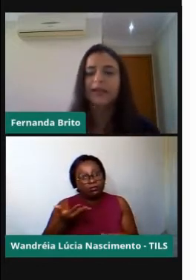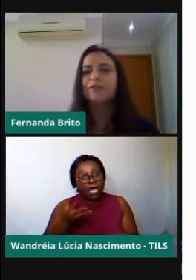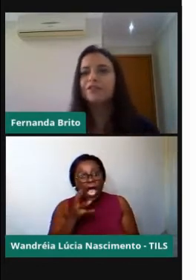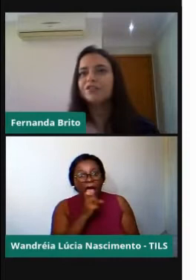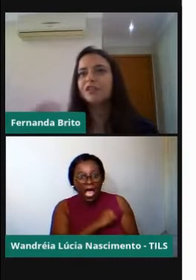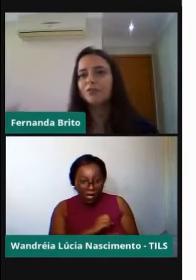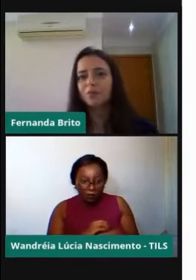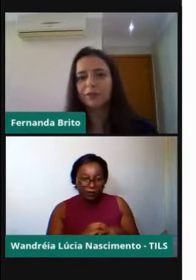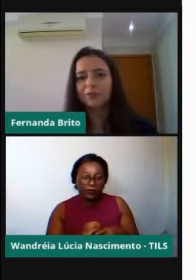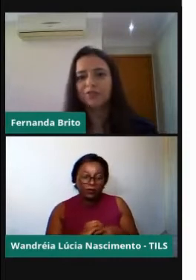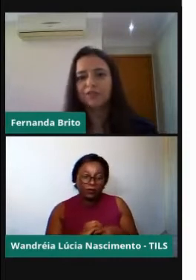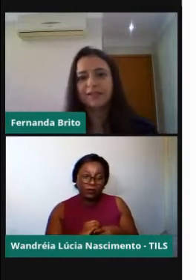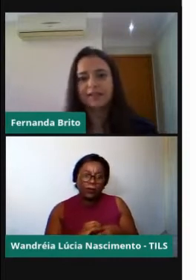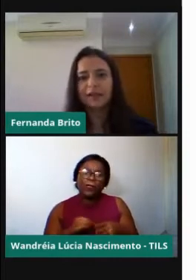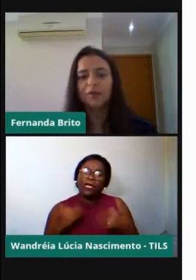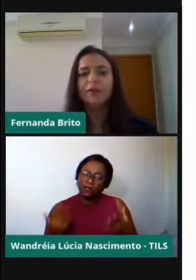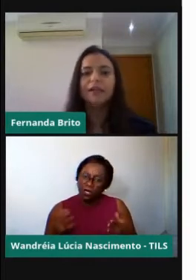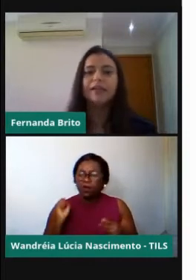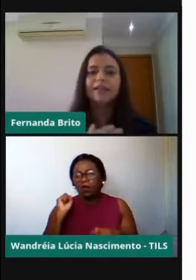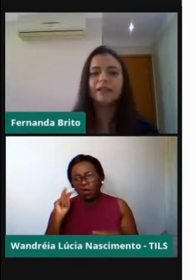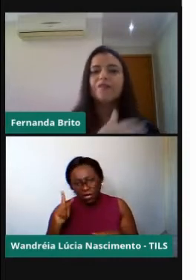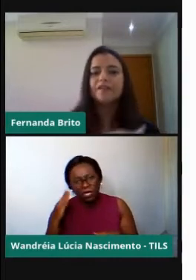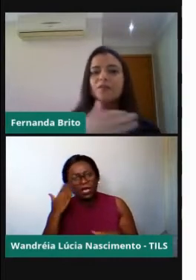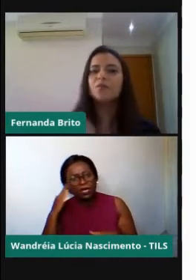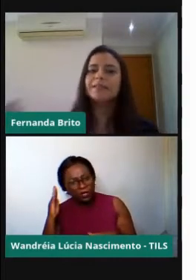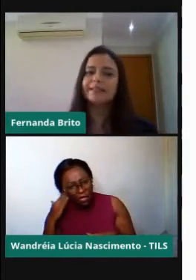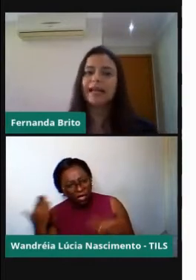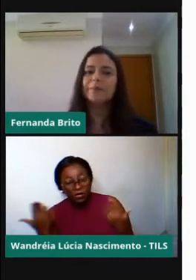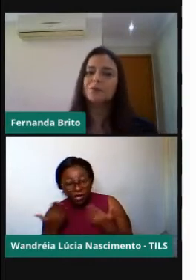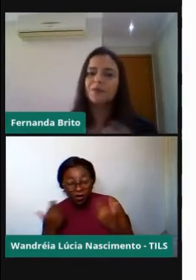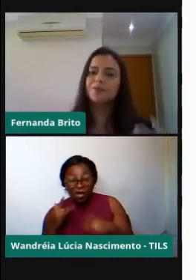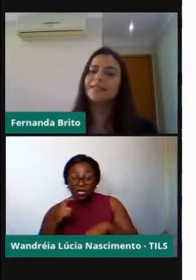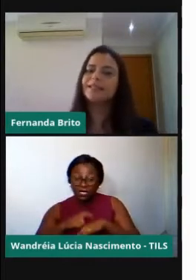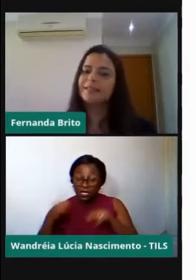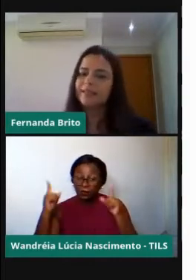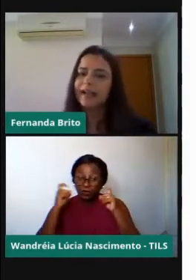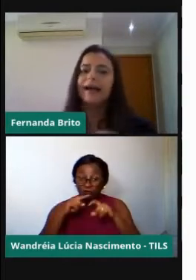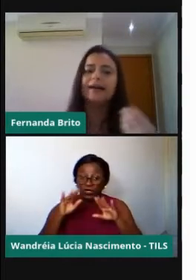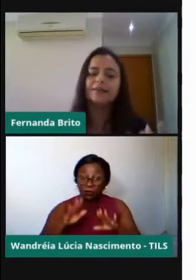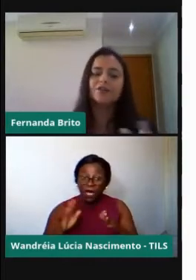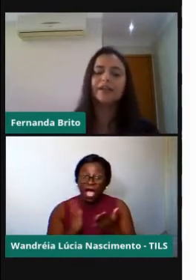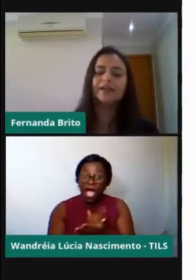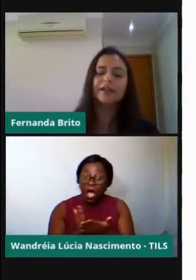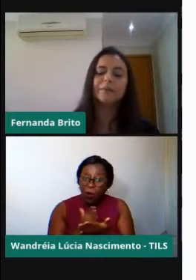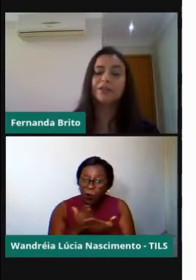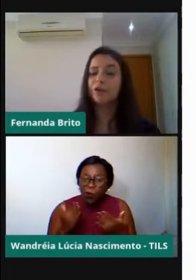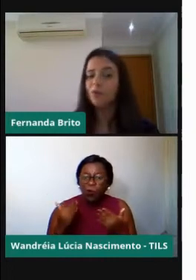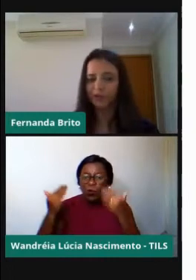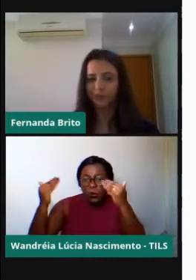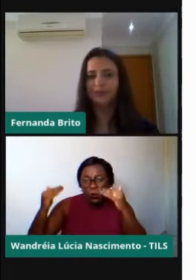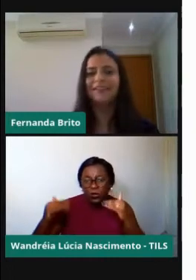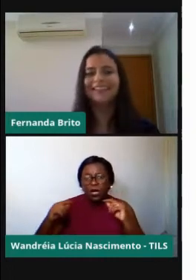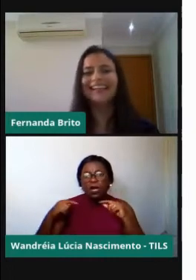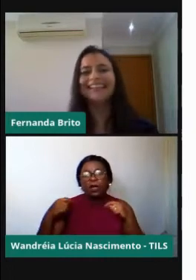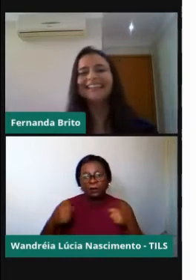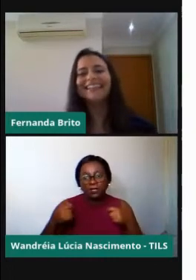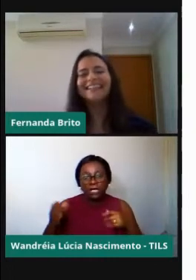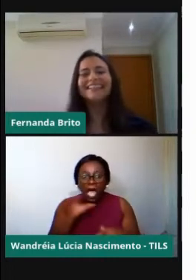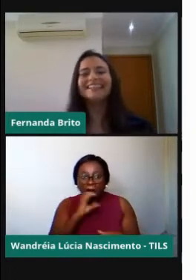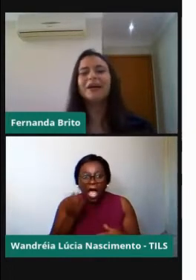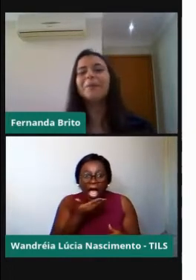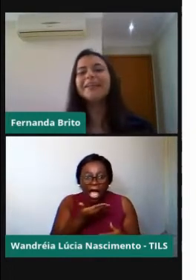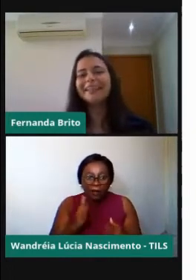eu compreendo que a gente está num momento de exceção e que talvez algumas etapas possam ser aceleradas, né? Mas não muito,